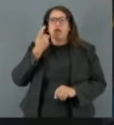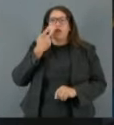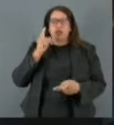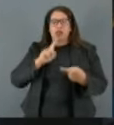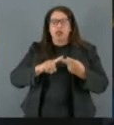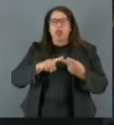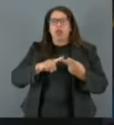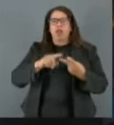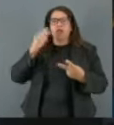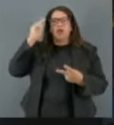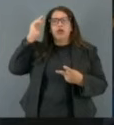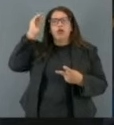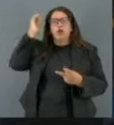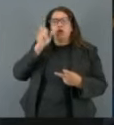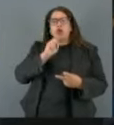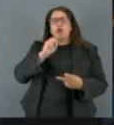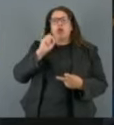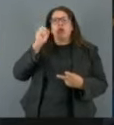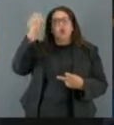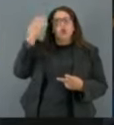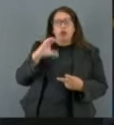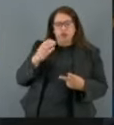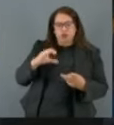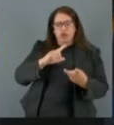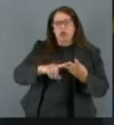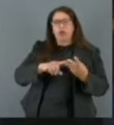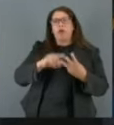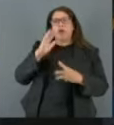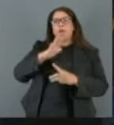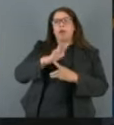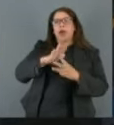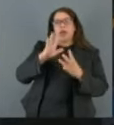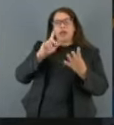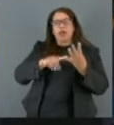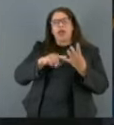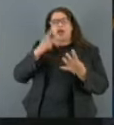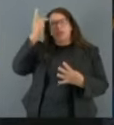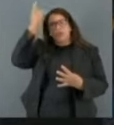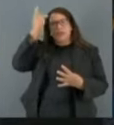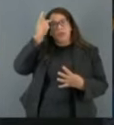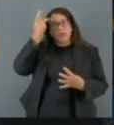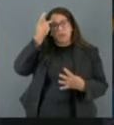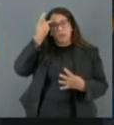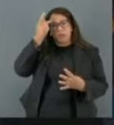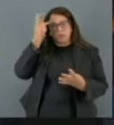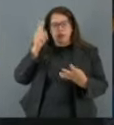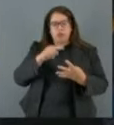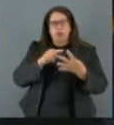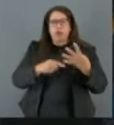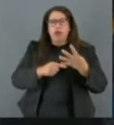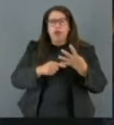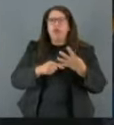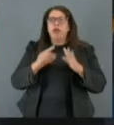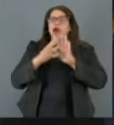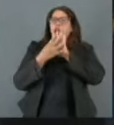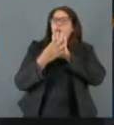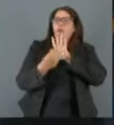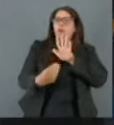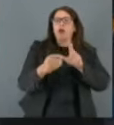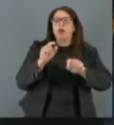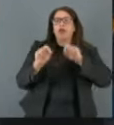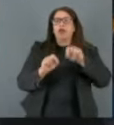Curitiba, Paraná, Belém, Pará, Mato Grosso do Sul, São Paulo, que é um modelo baseado no chamado